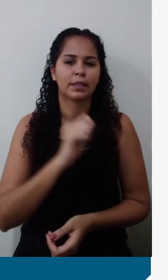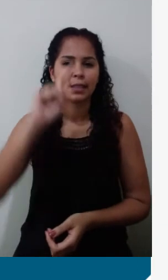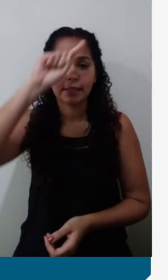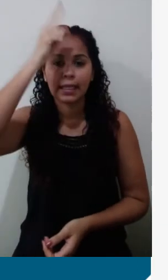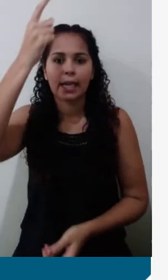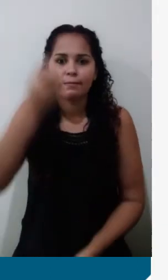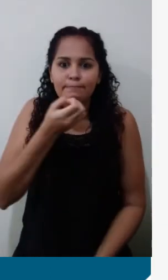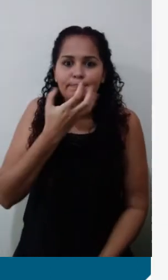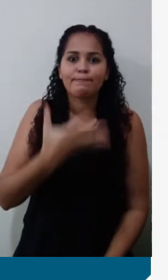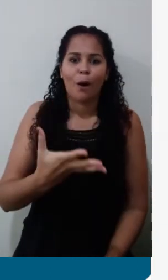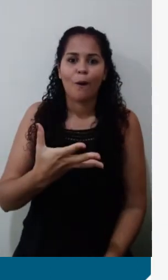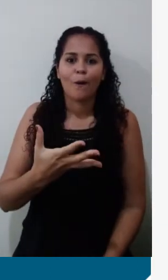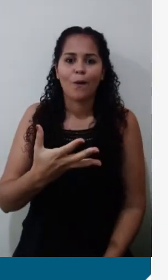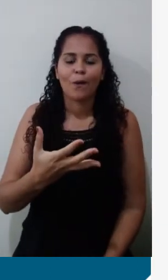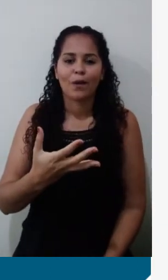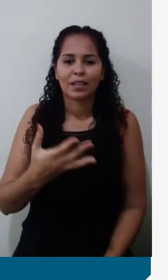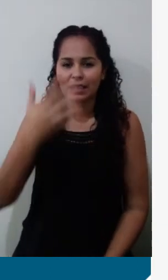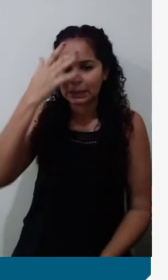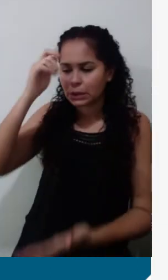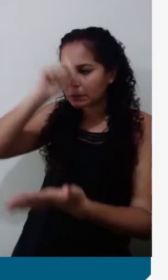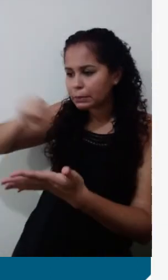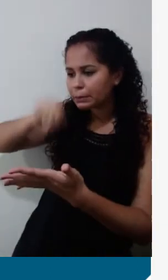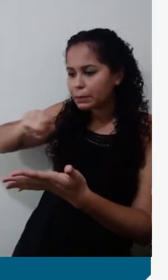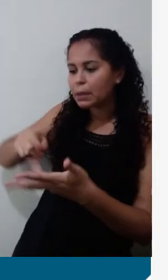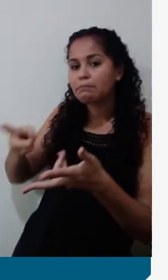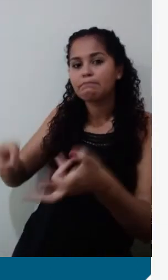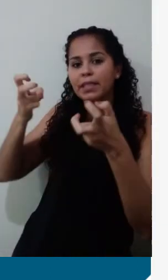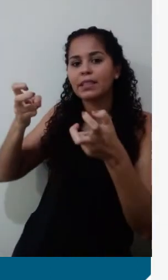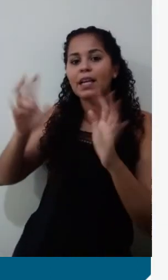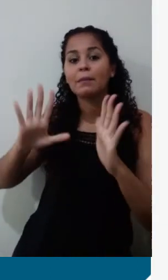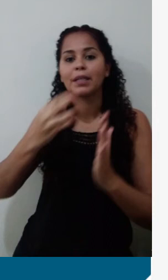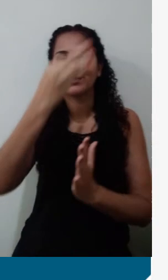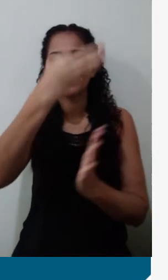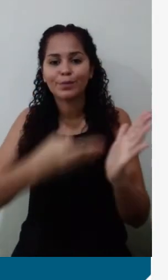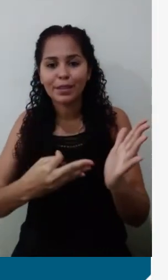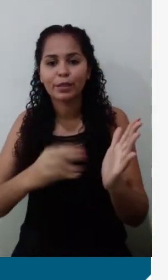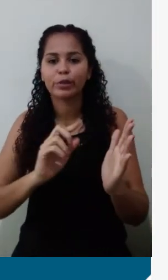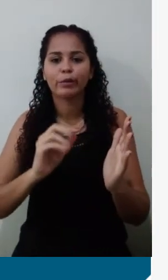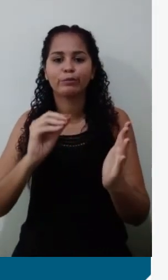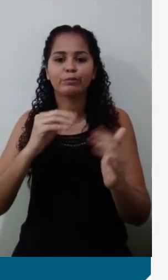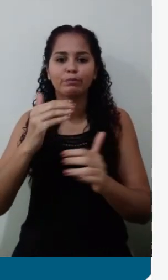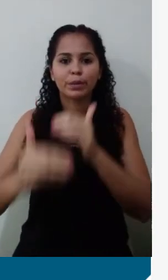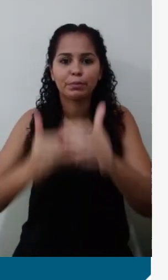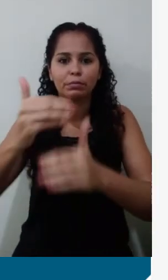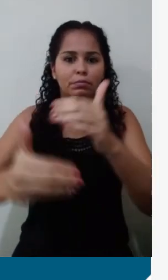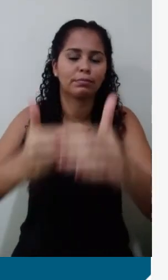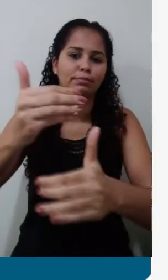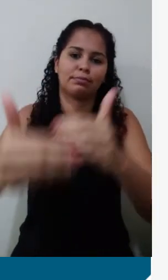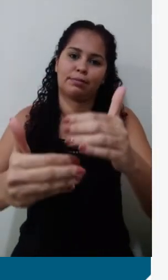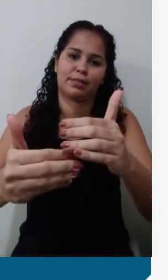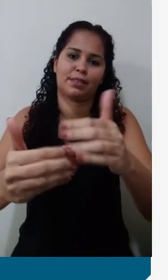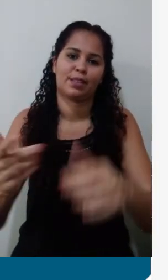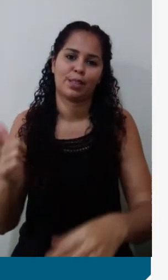aluno tem uma boa ideia, a gente consegue até perceber a ideia que ele está tentando trazer, só que textualmente ele não a desenvolve